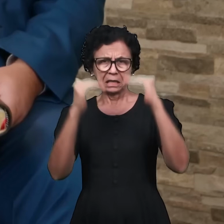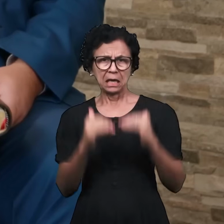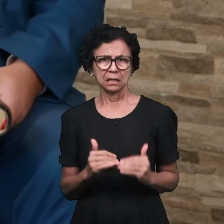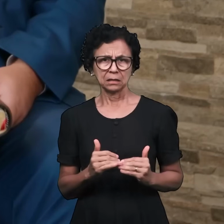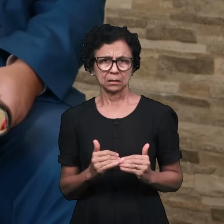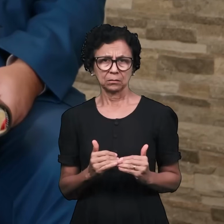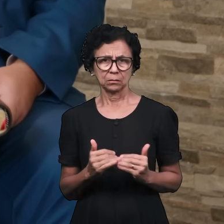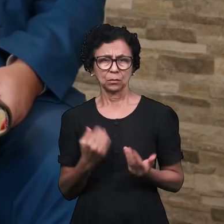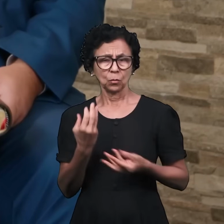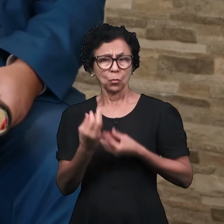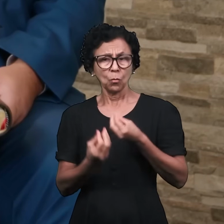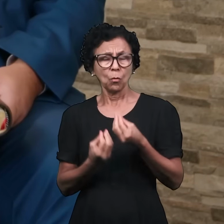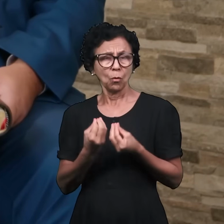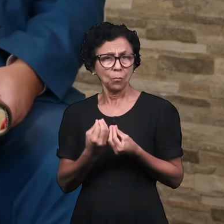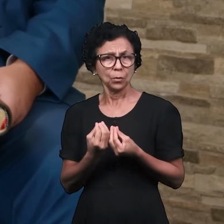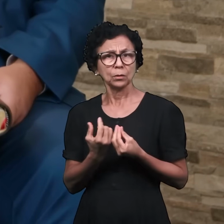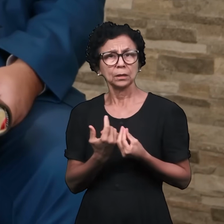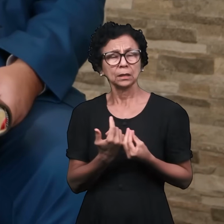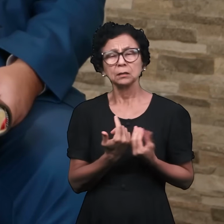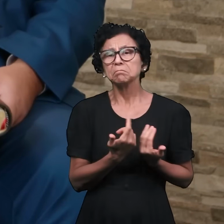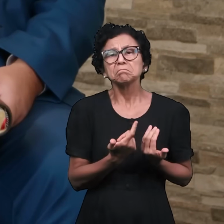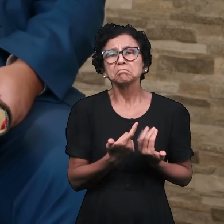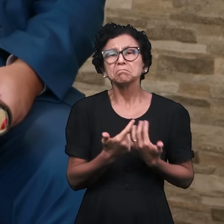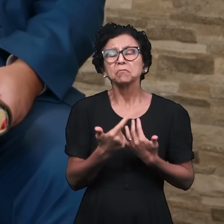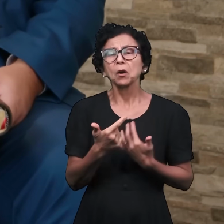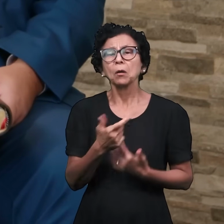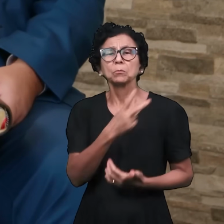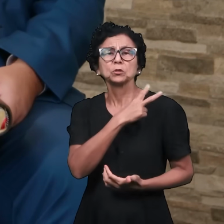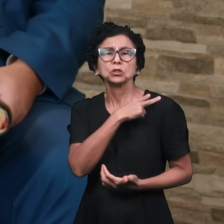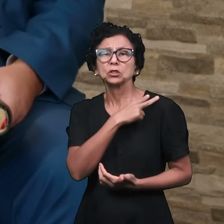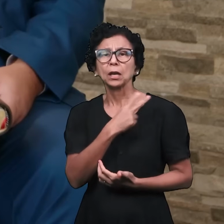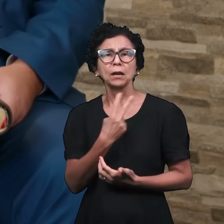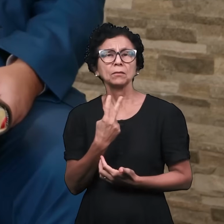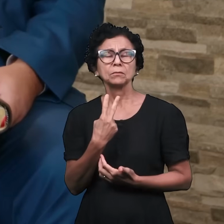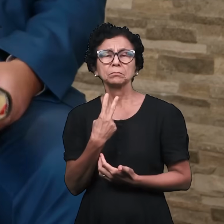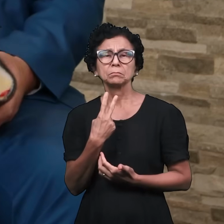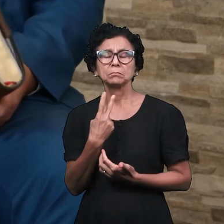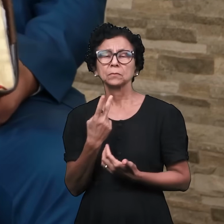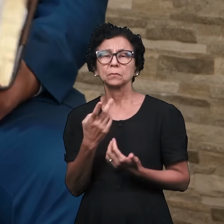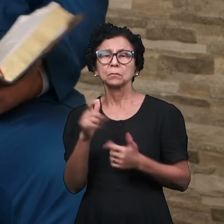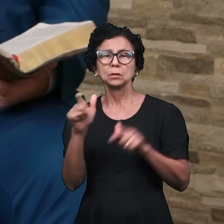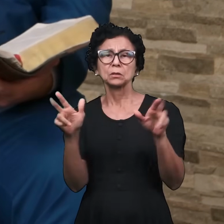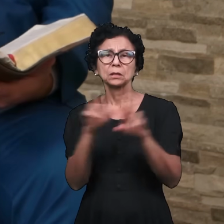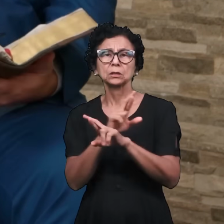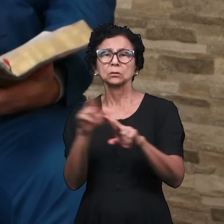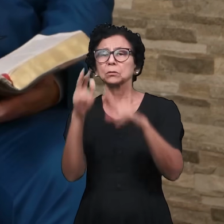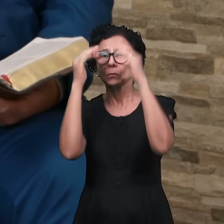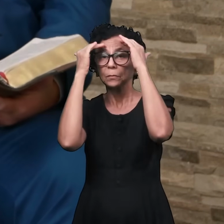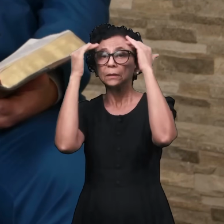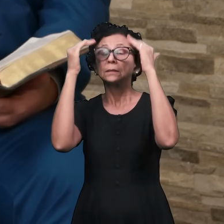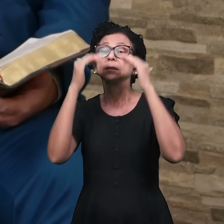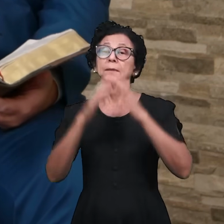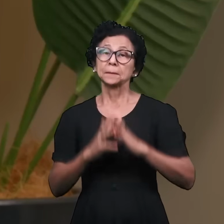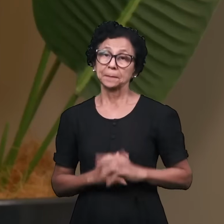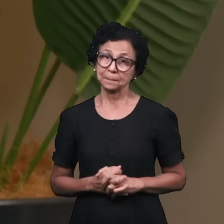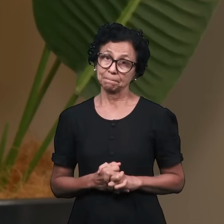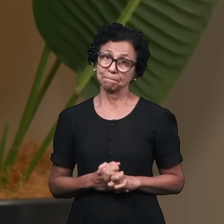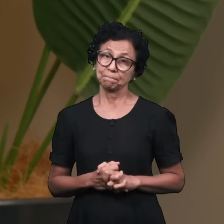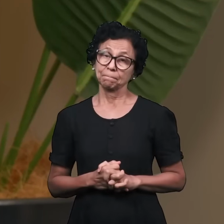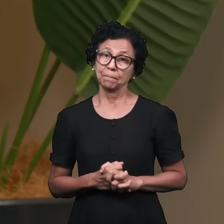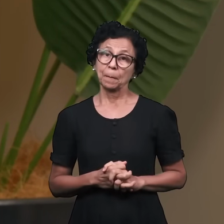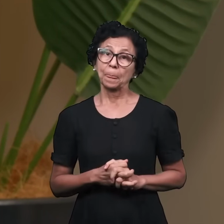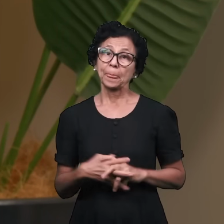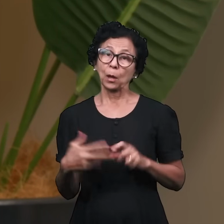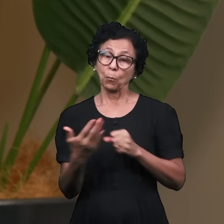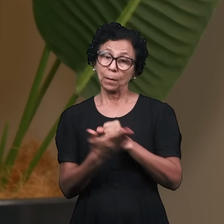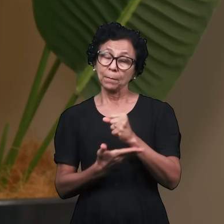Então, é uma base para a vida em família, mas também para a caminhada na presença do Senhor. Muito